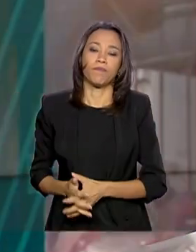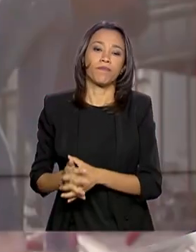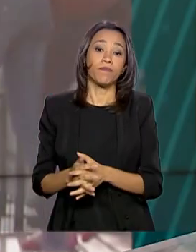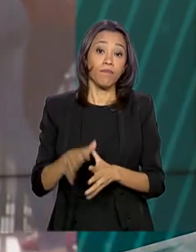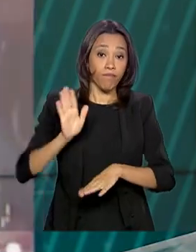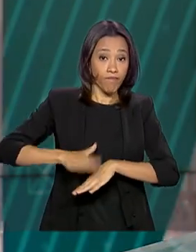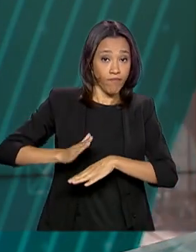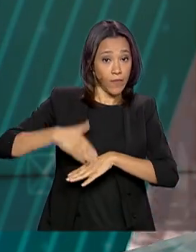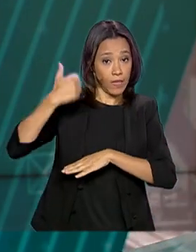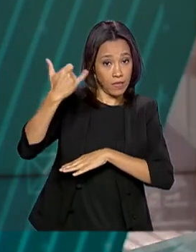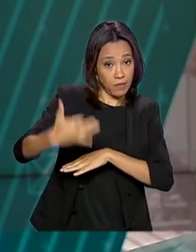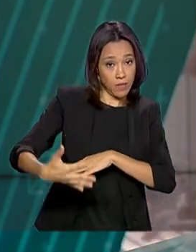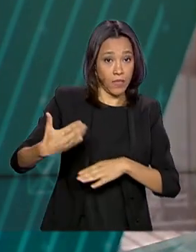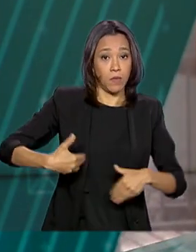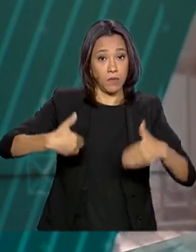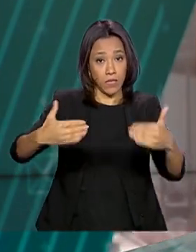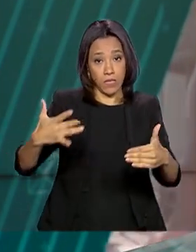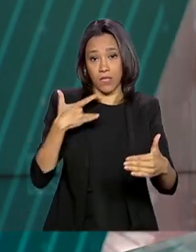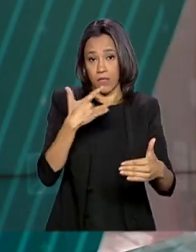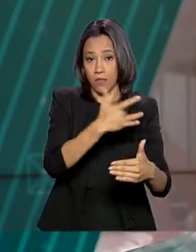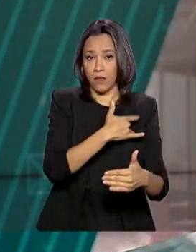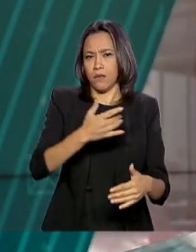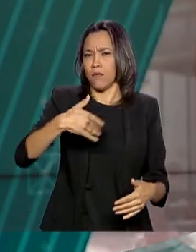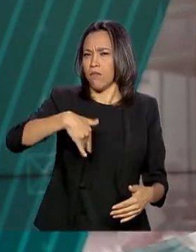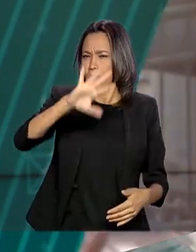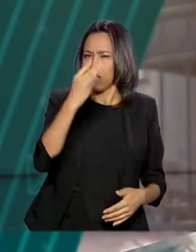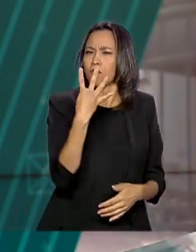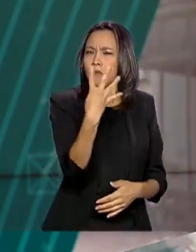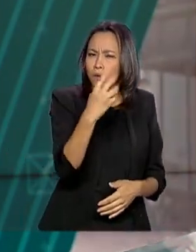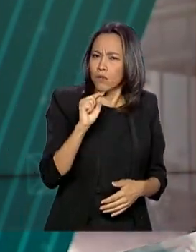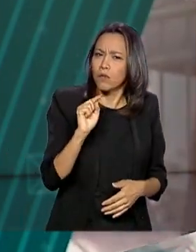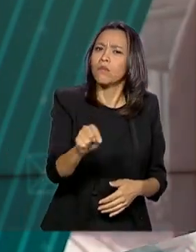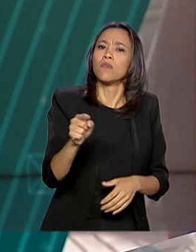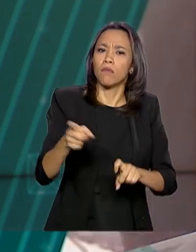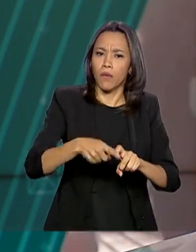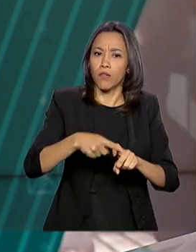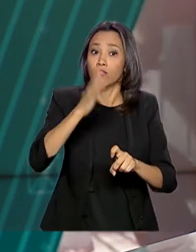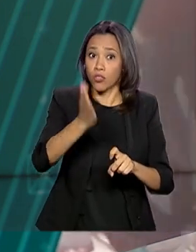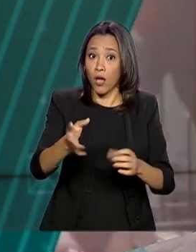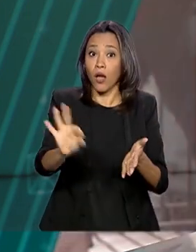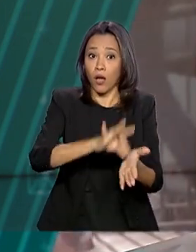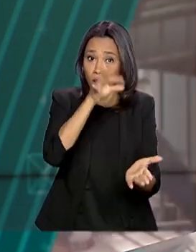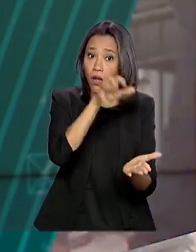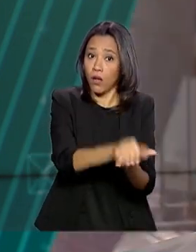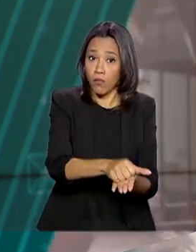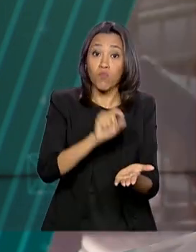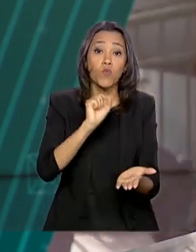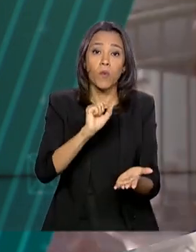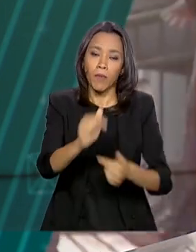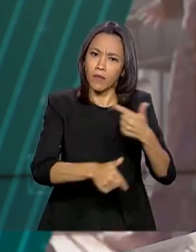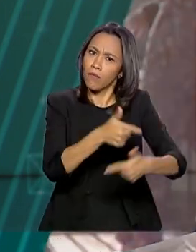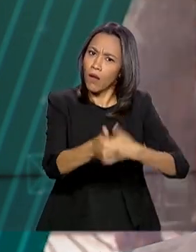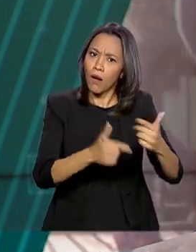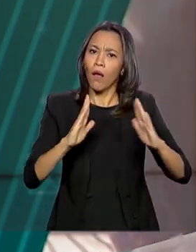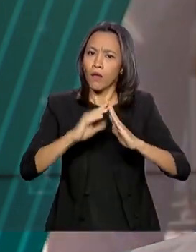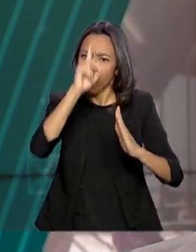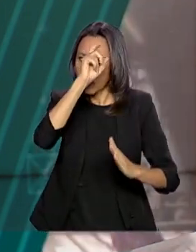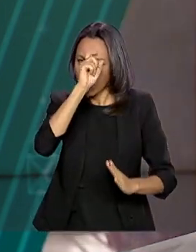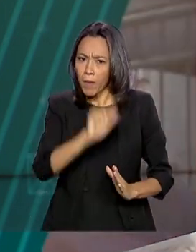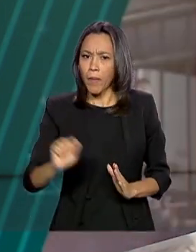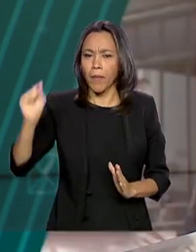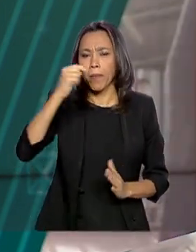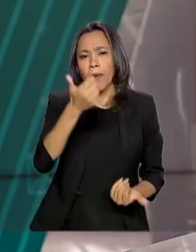Olha, de acordo com o Ministério da Saúde, mais de 4 mil médicos se inscreveram para trabalhar nos postos de saúde para ajudar